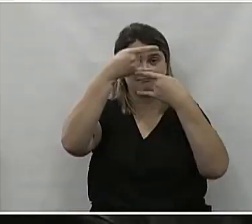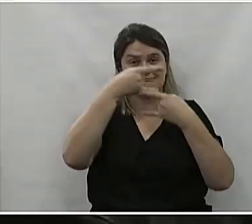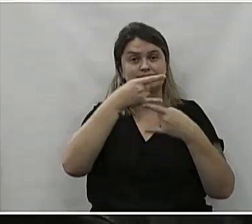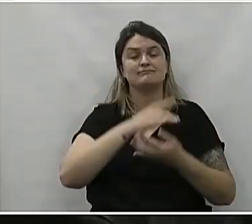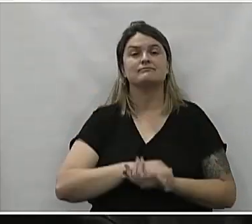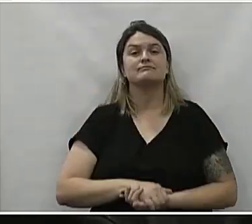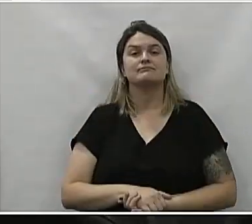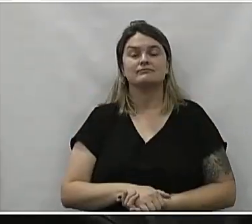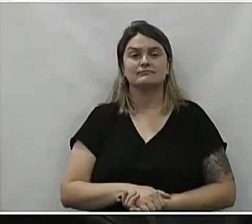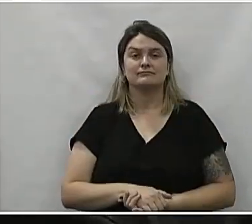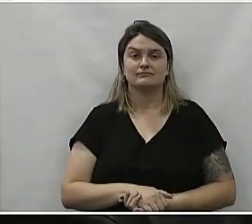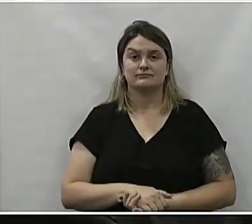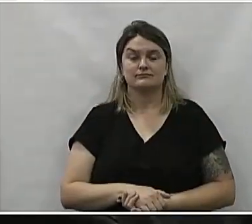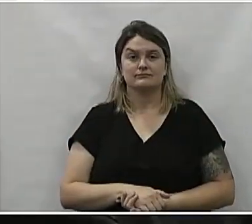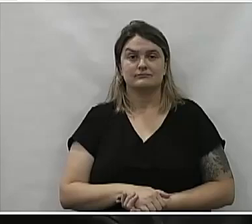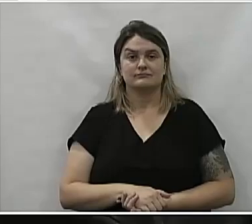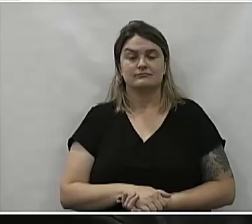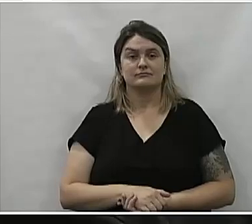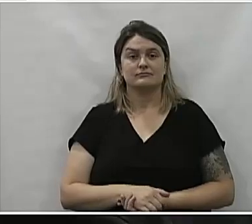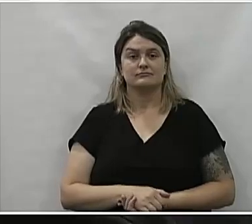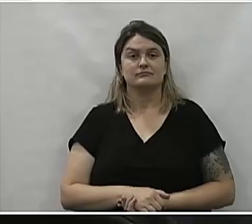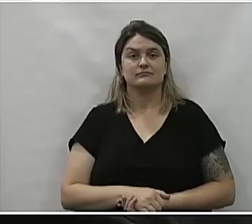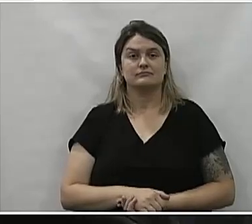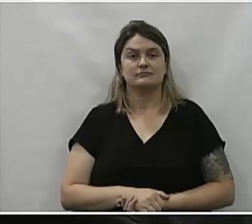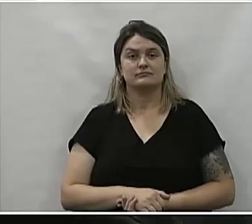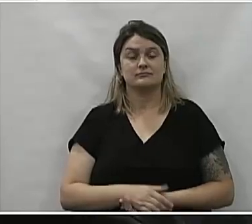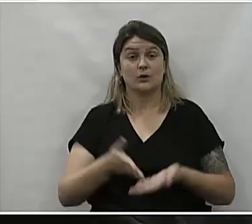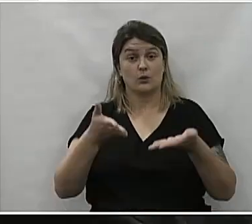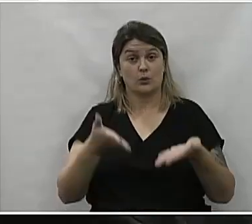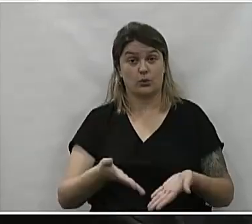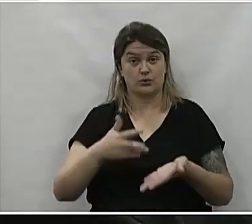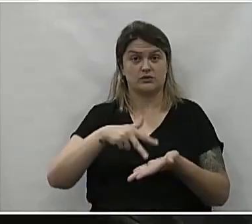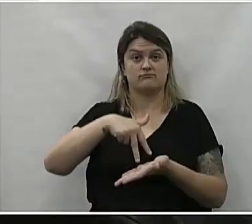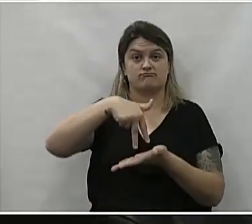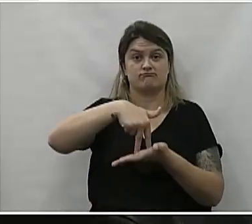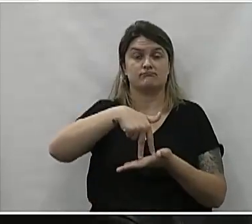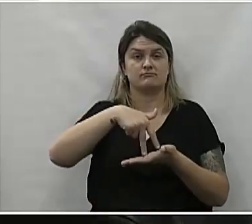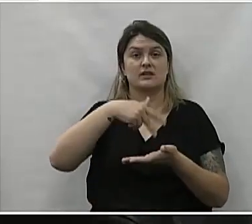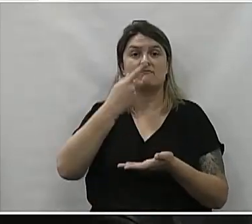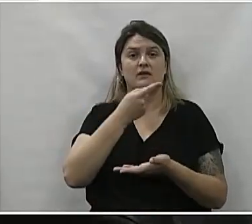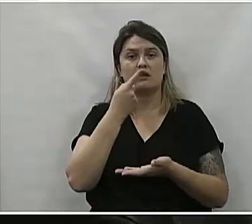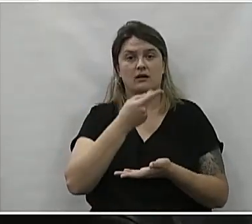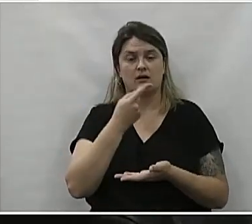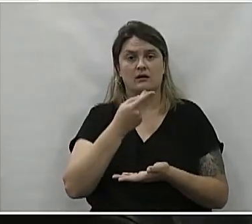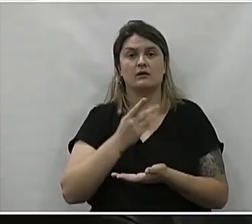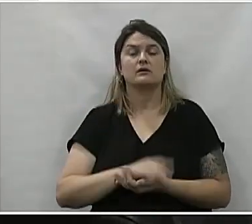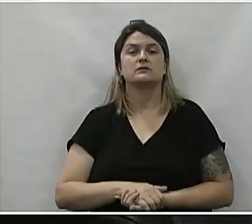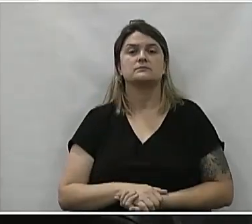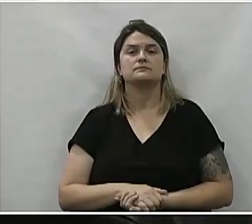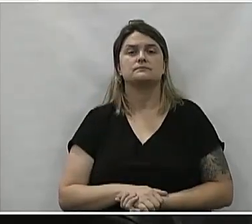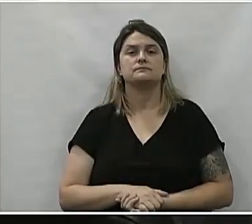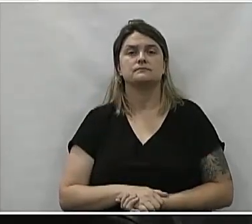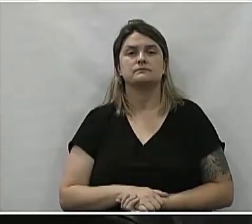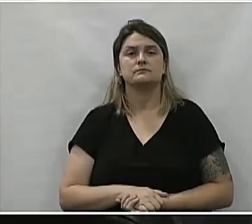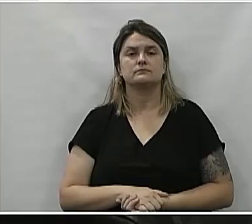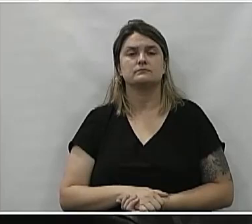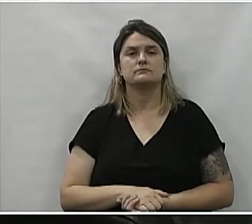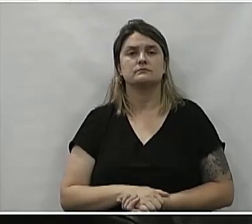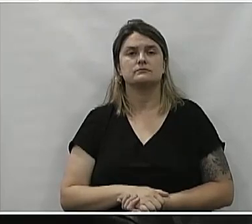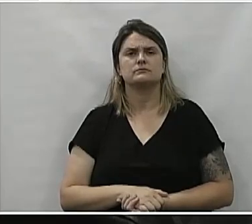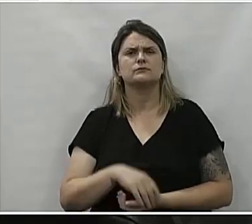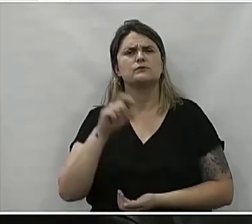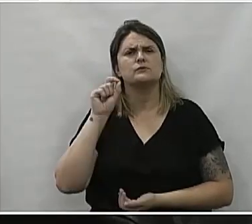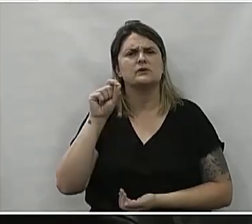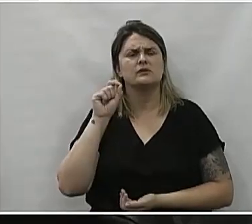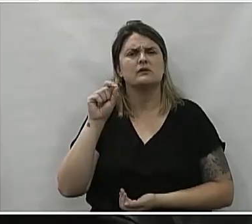sociais Faço uso Da palavra Hoje Para relatar Uma situação Que vem